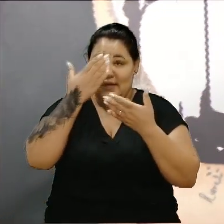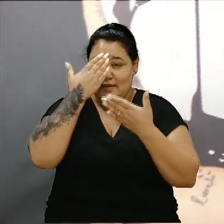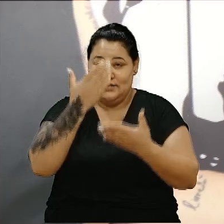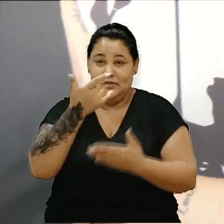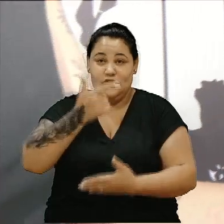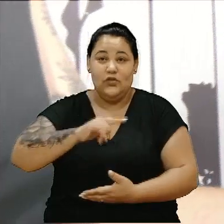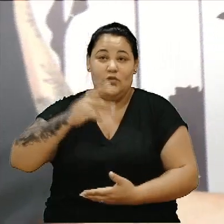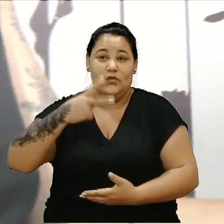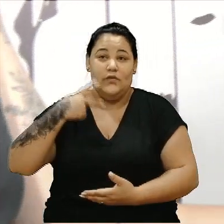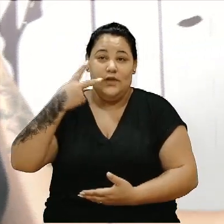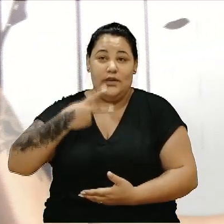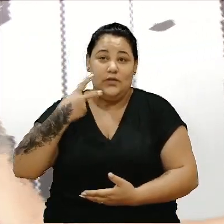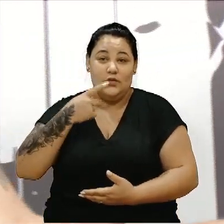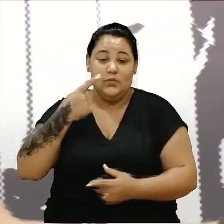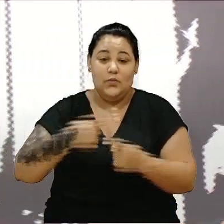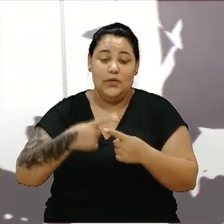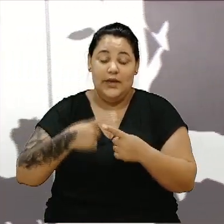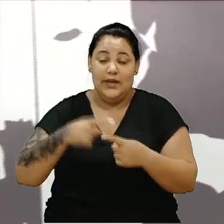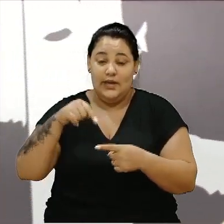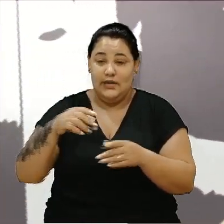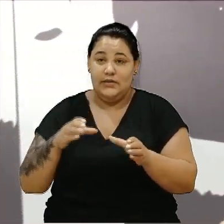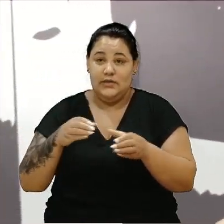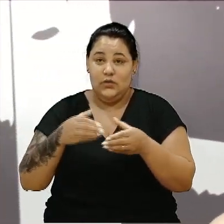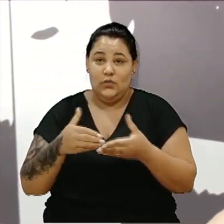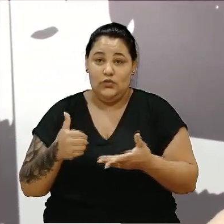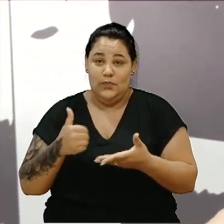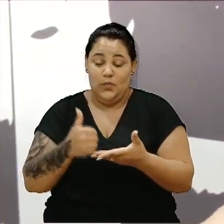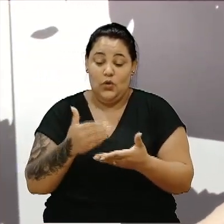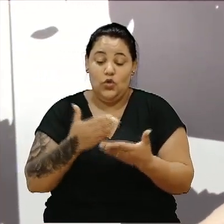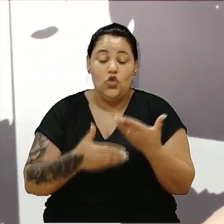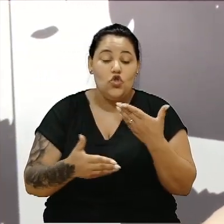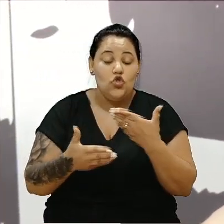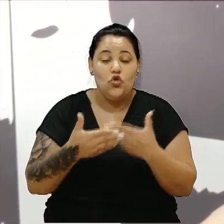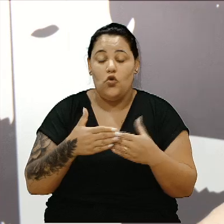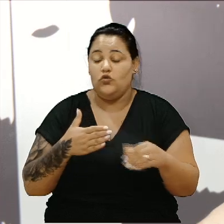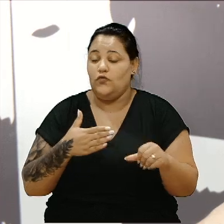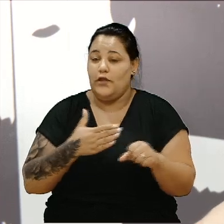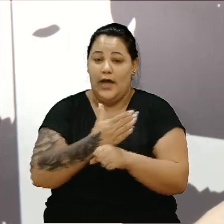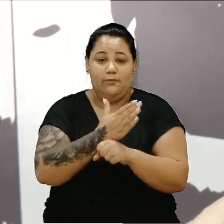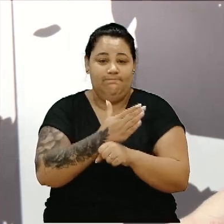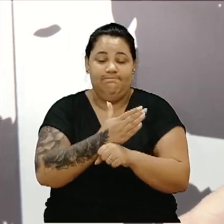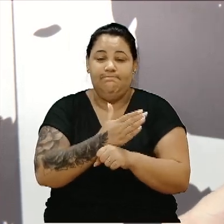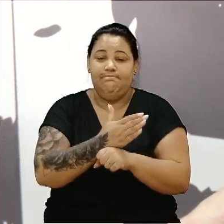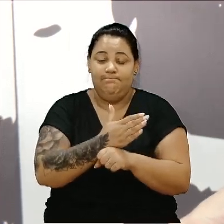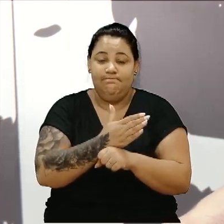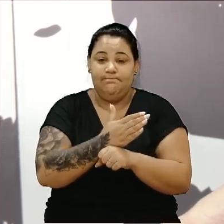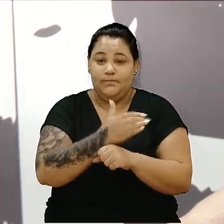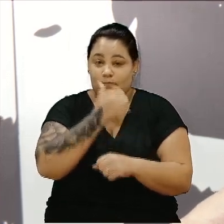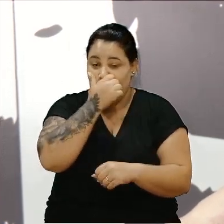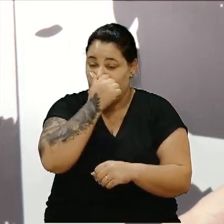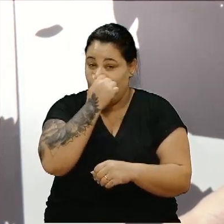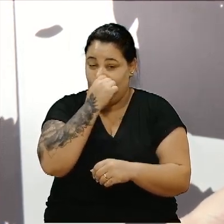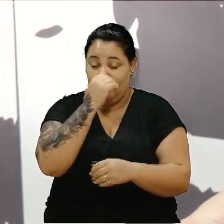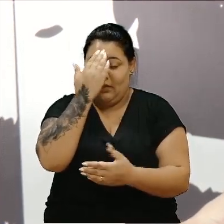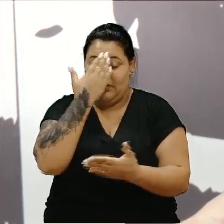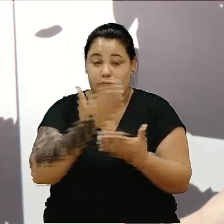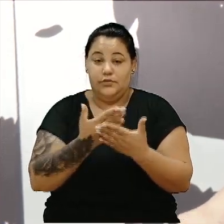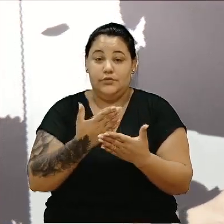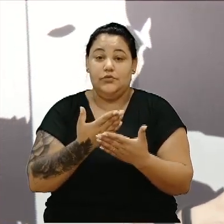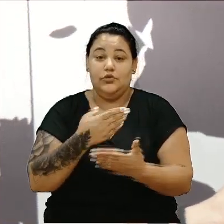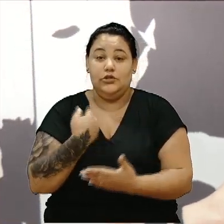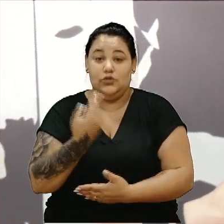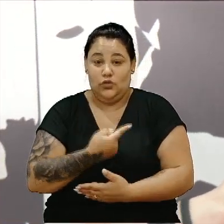vereadores, porque essa frente foi unânime, foi unanimidade, e eu acredito que todos nós sabemos a importância,